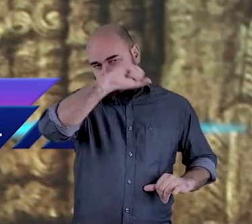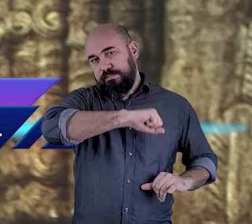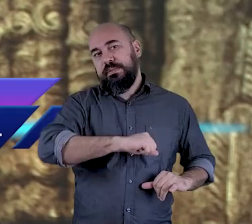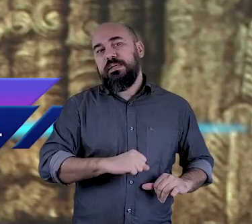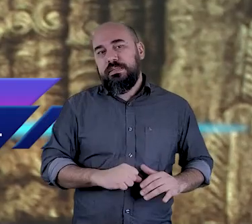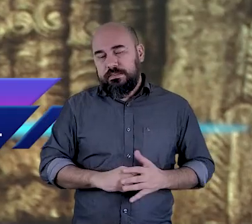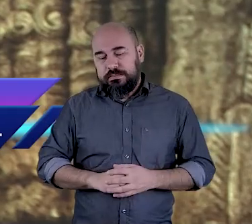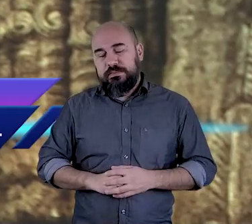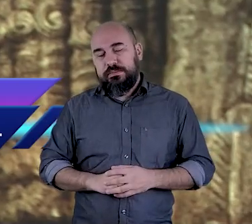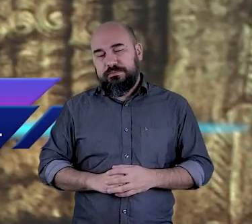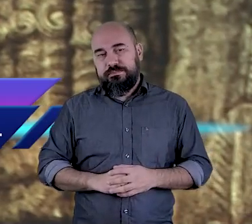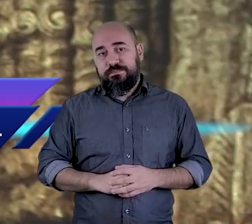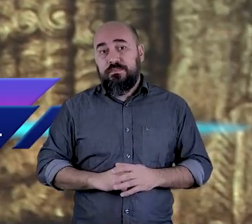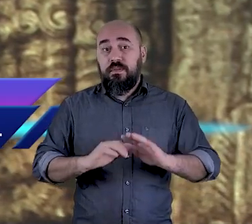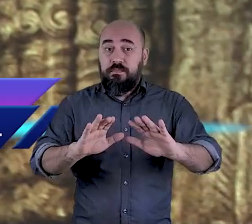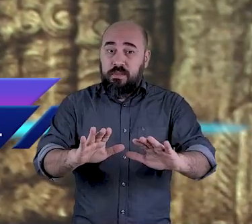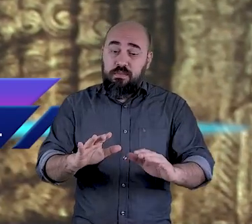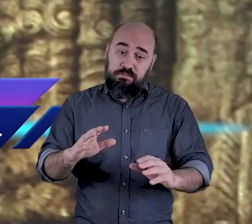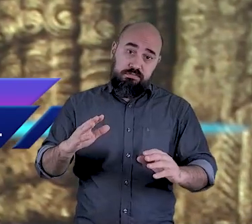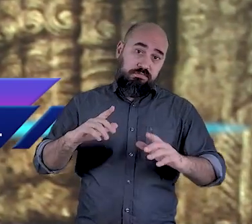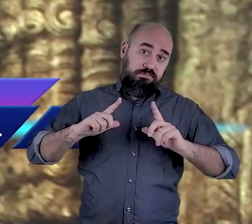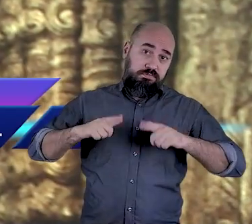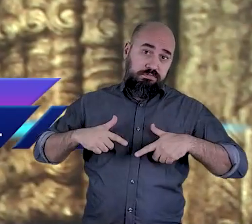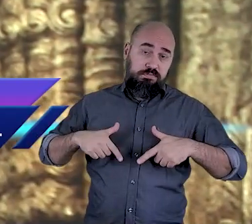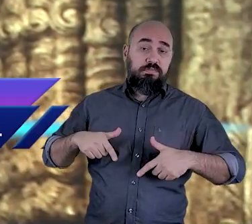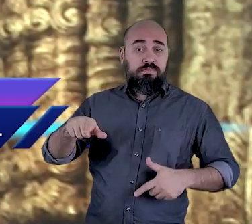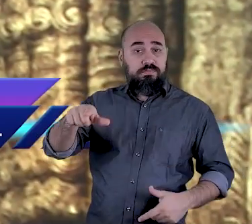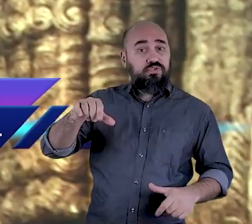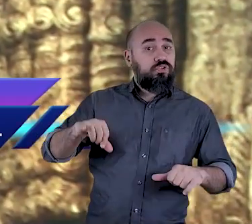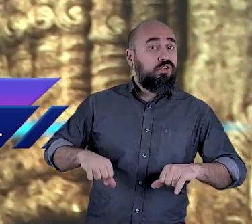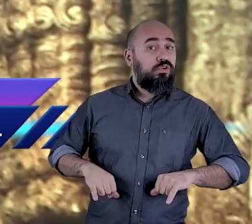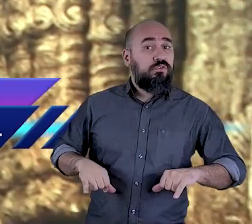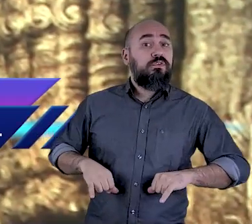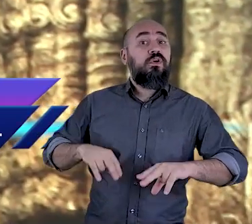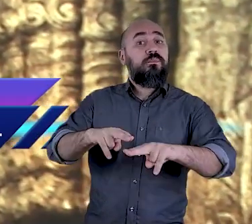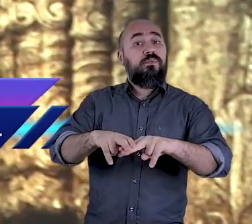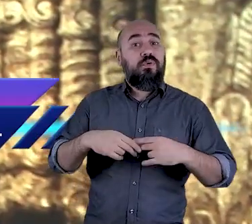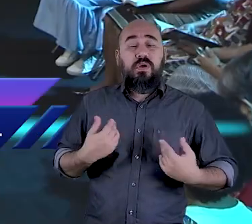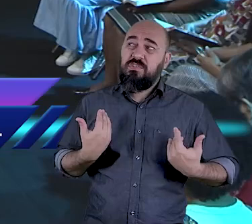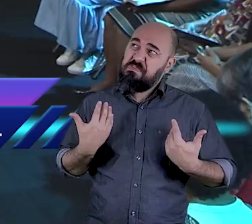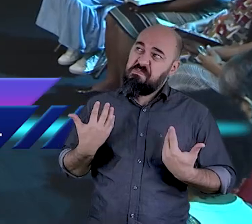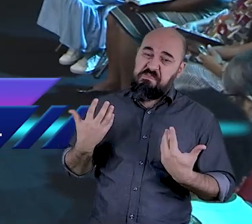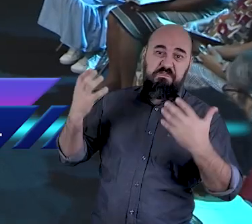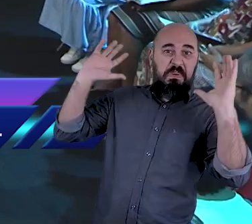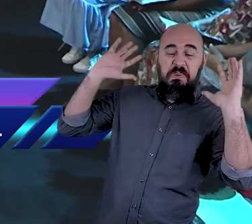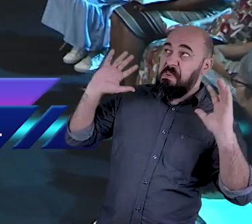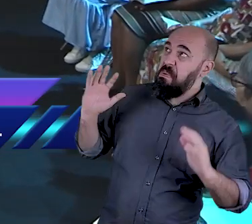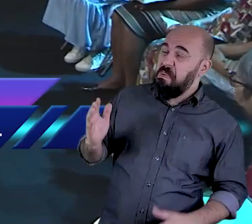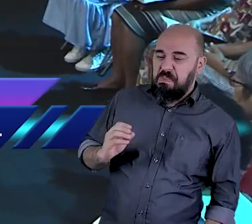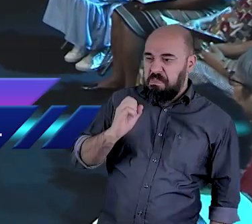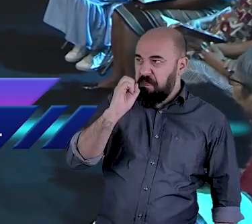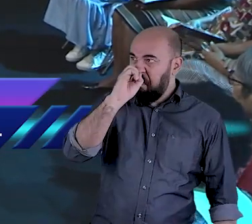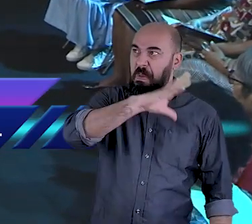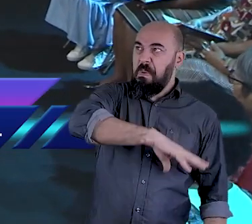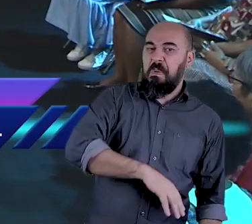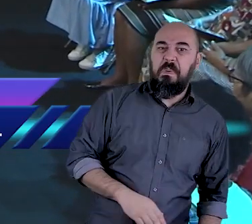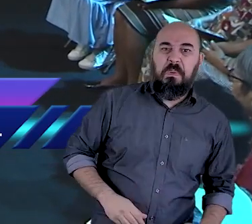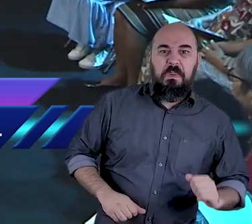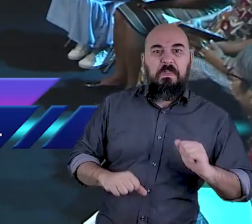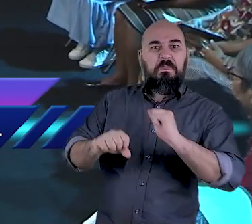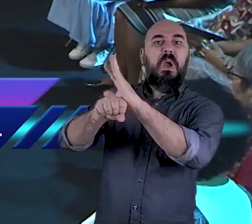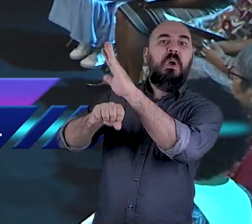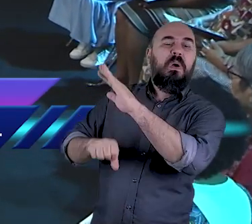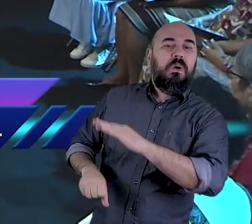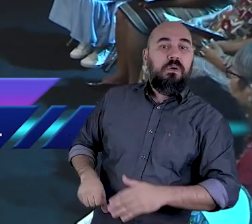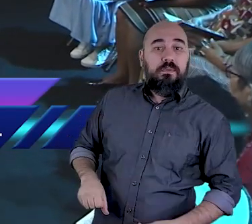esse sofrimento veio por causa da rebeldia eu quero que a minha família seja obediente